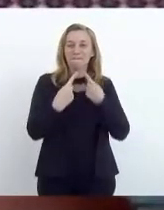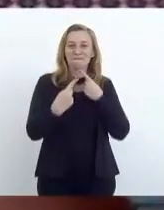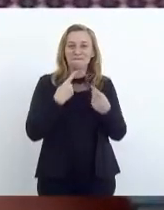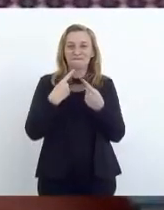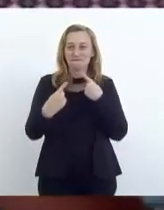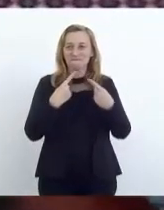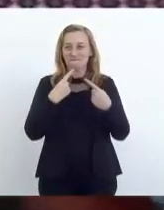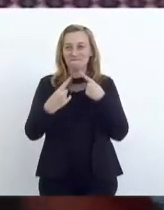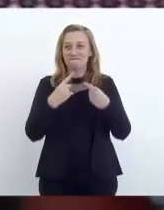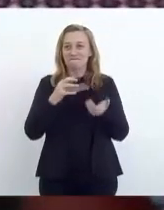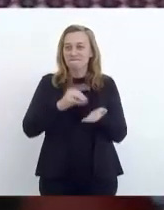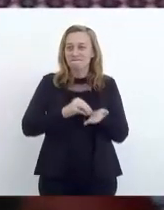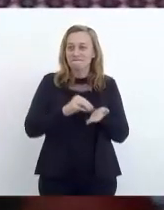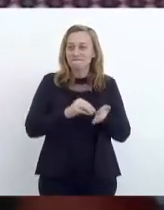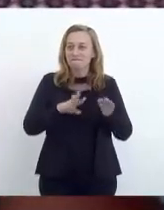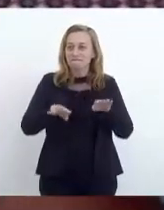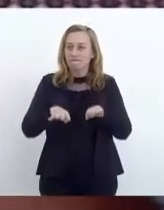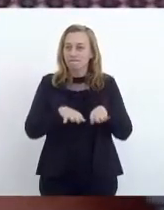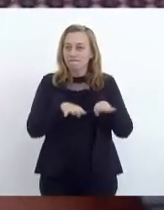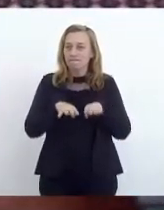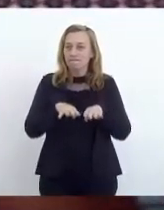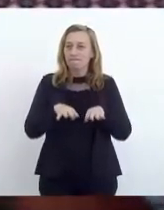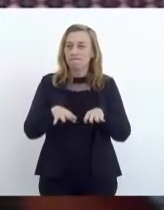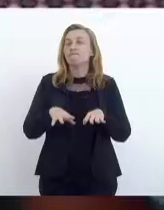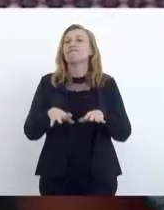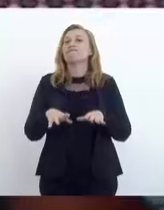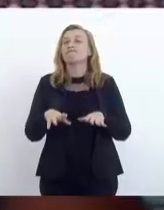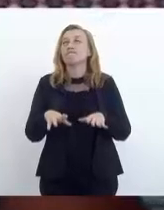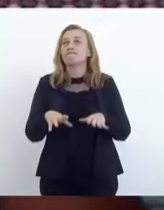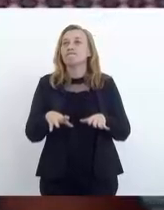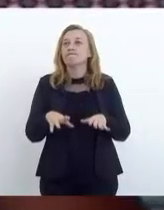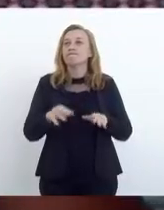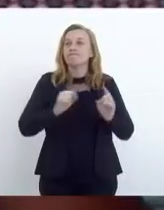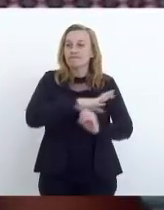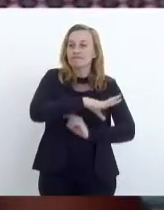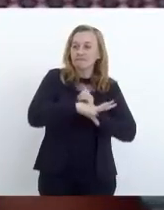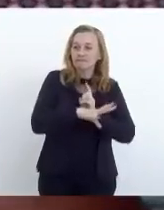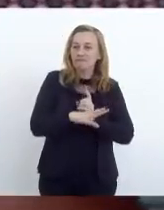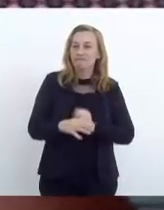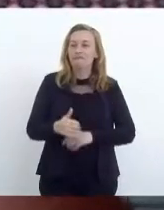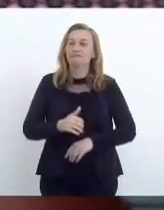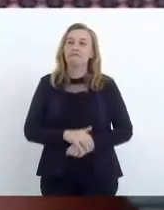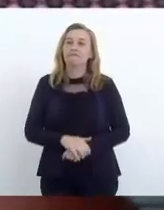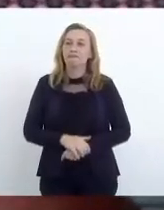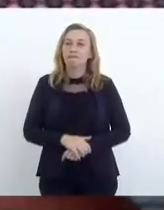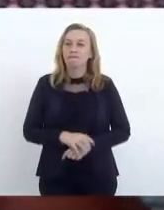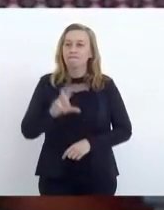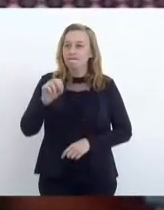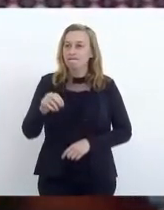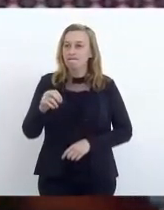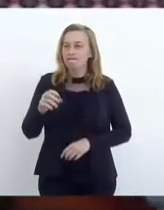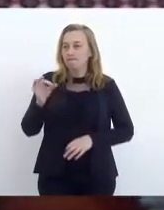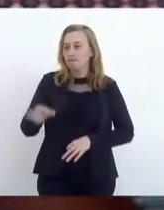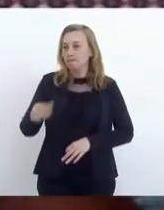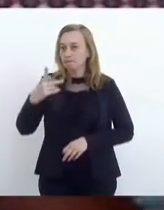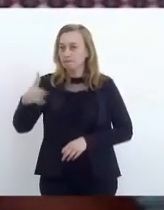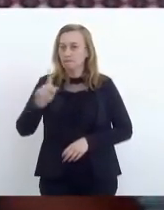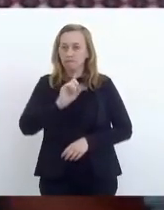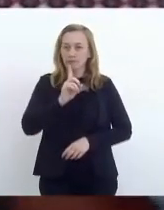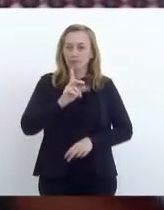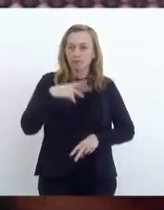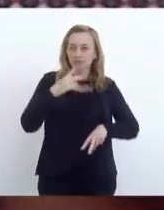não debateram a desigualdade social e 52% delas não abordaram a